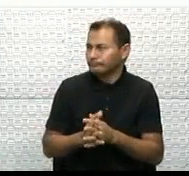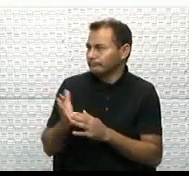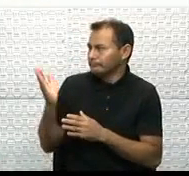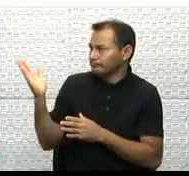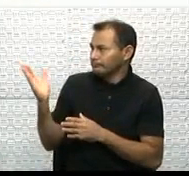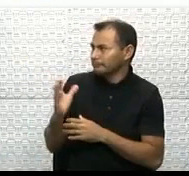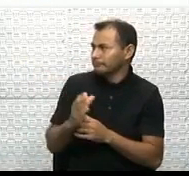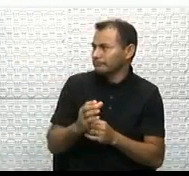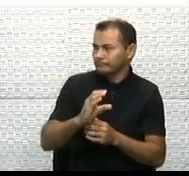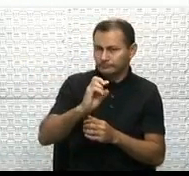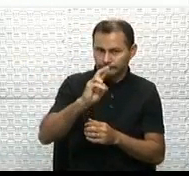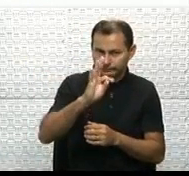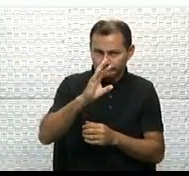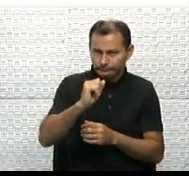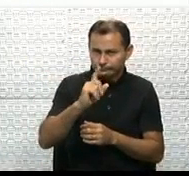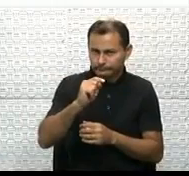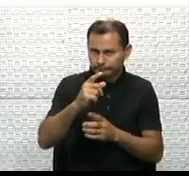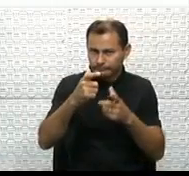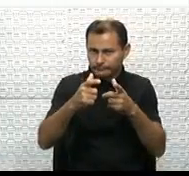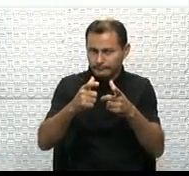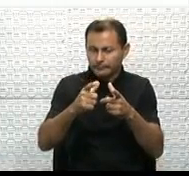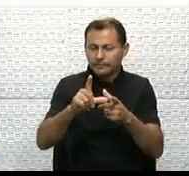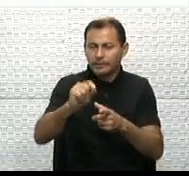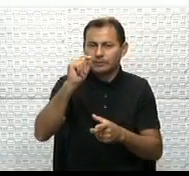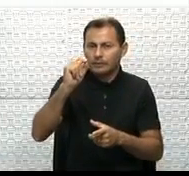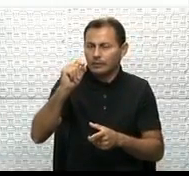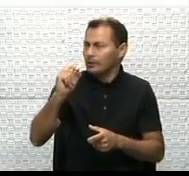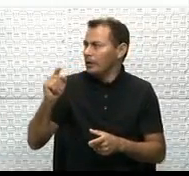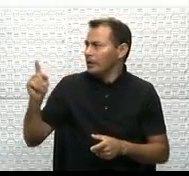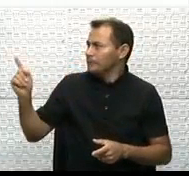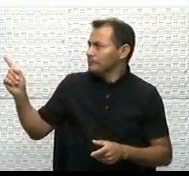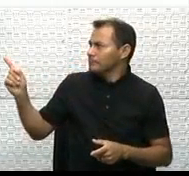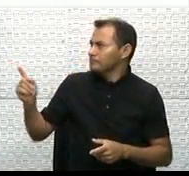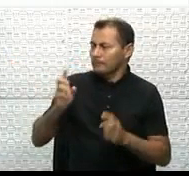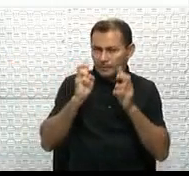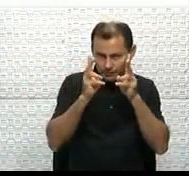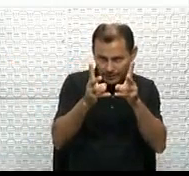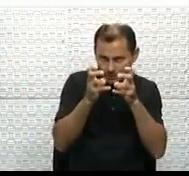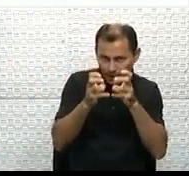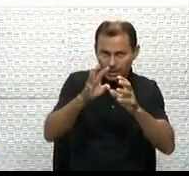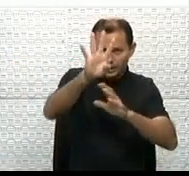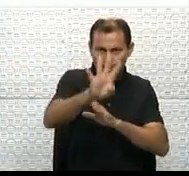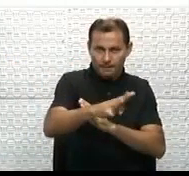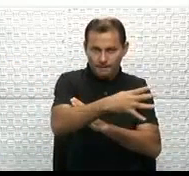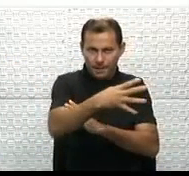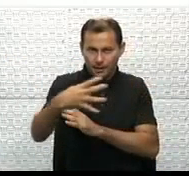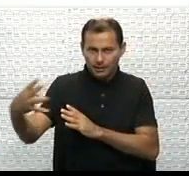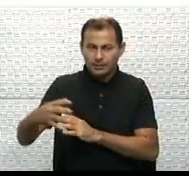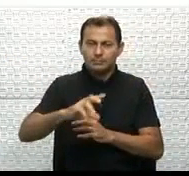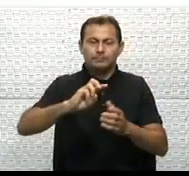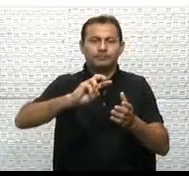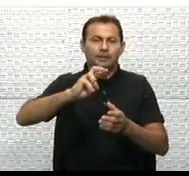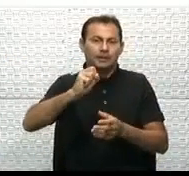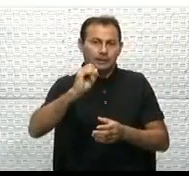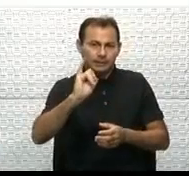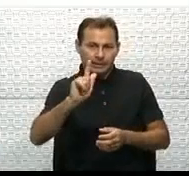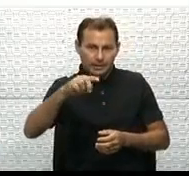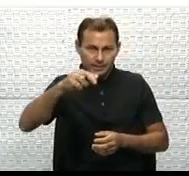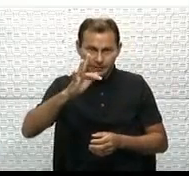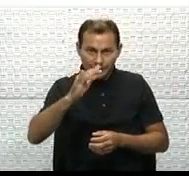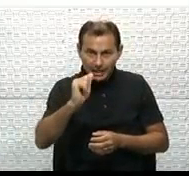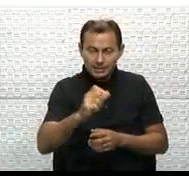A nossa região crítica é a região que é determinada observando a tabela de significância